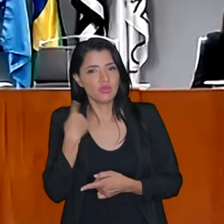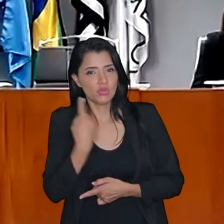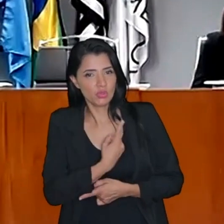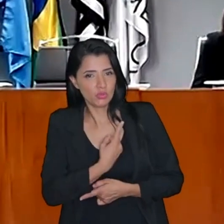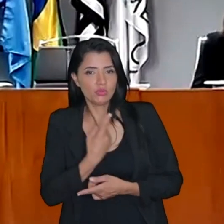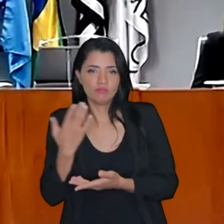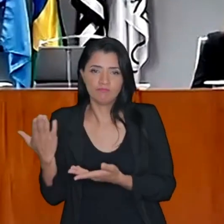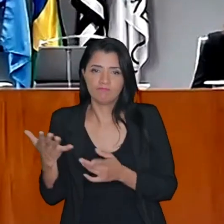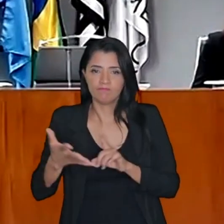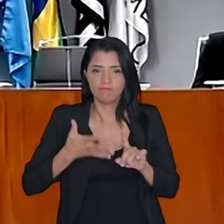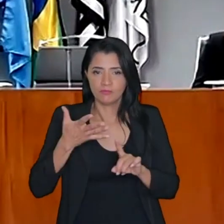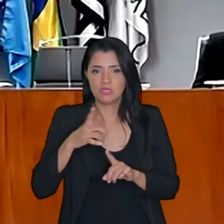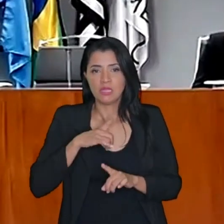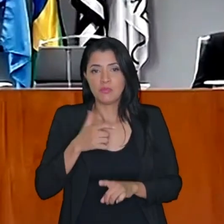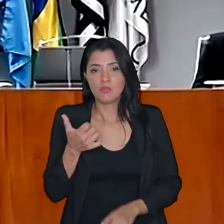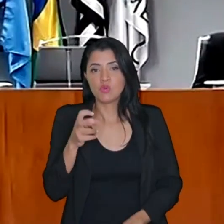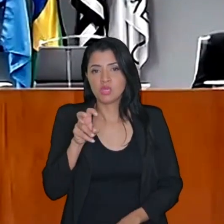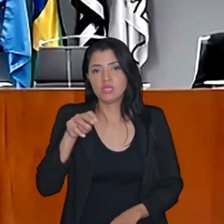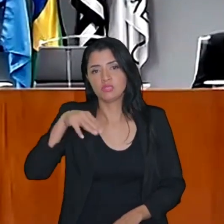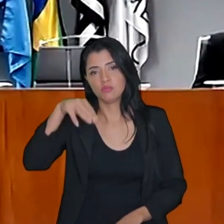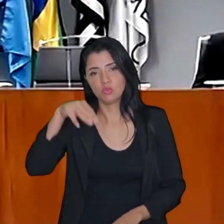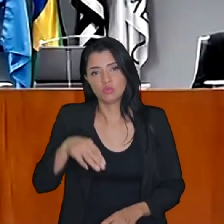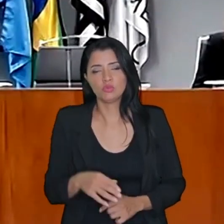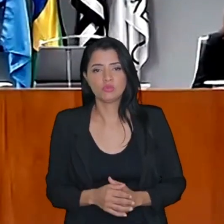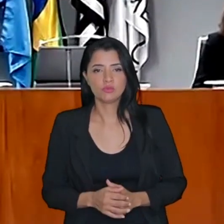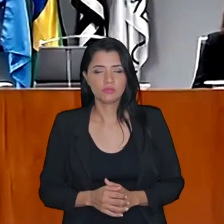aí a senhora tem a palavra aqui por 15 minutos.